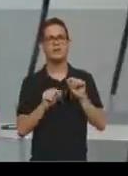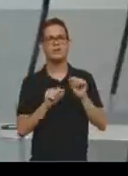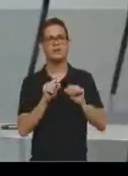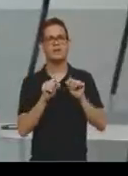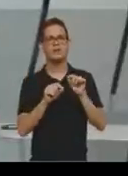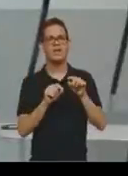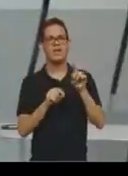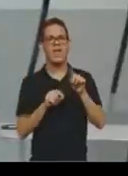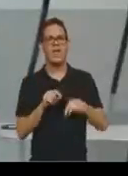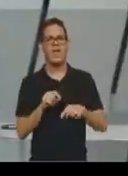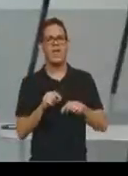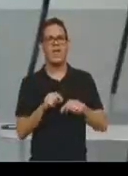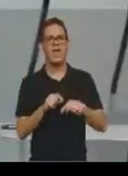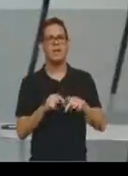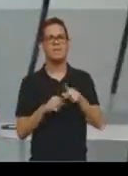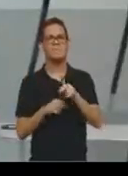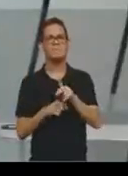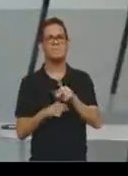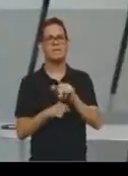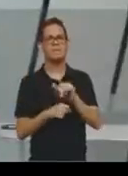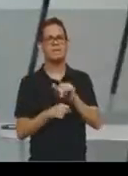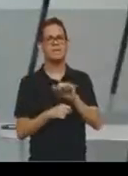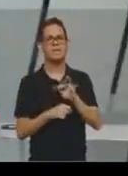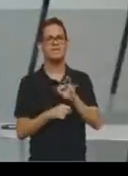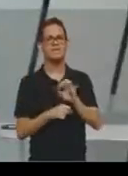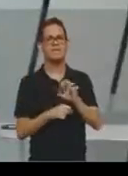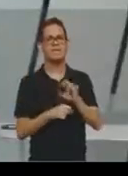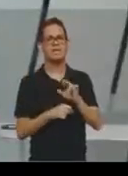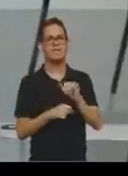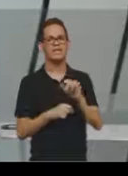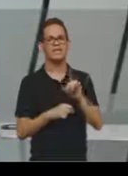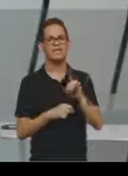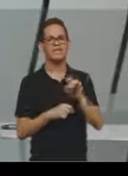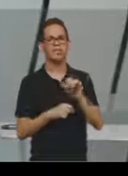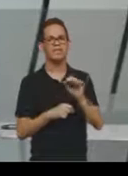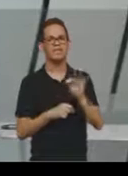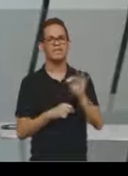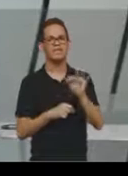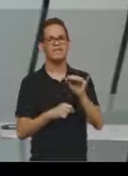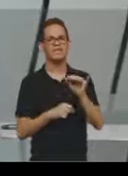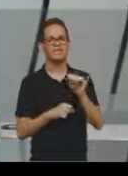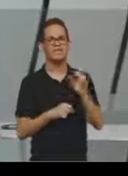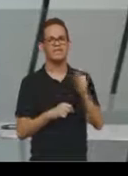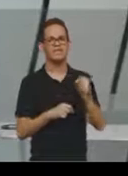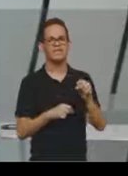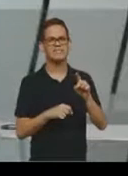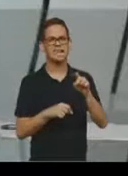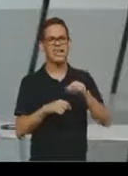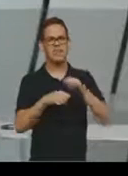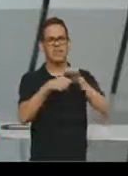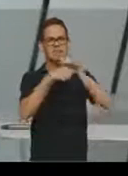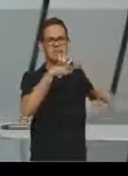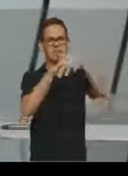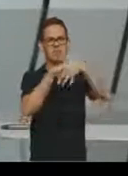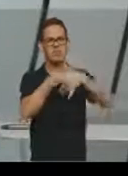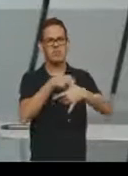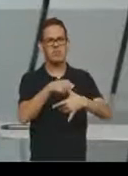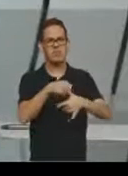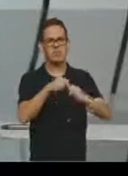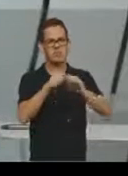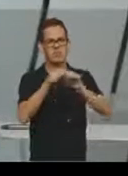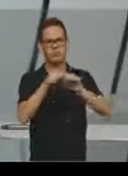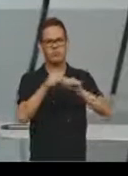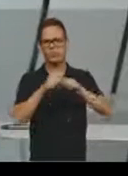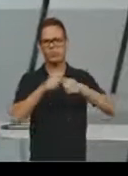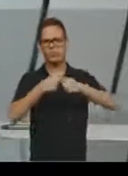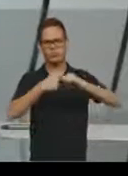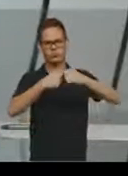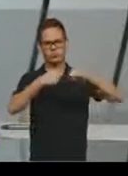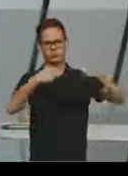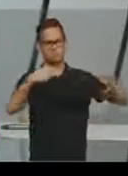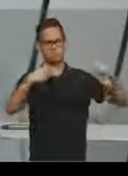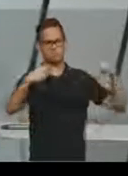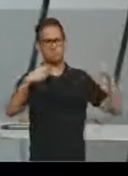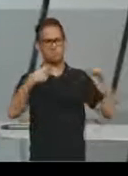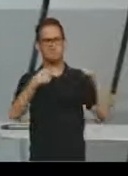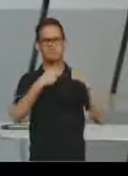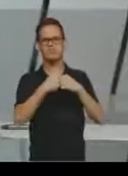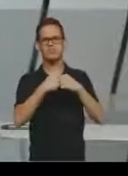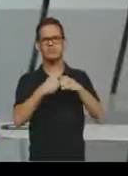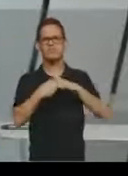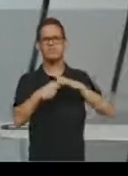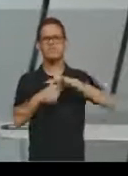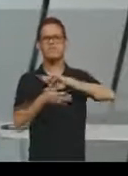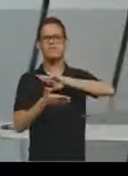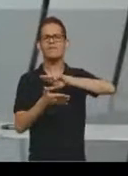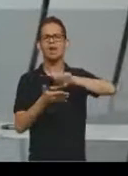por quem? Pteridófitas, samambaias gigantes e tudo isso. Então, com essa morte desses